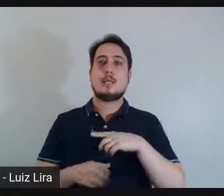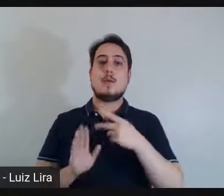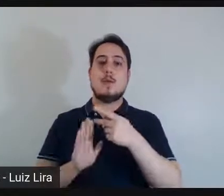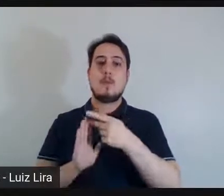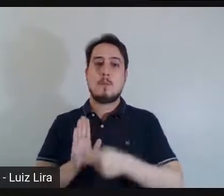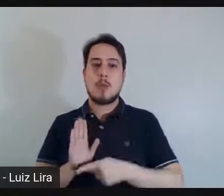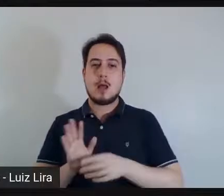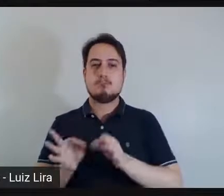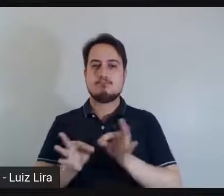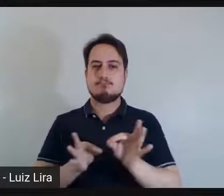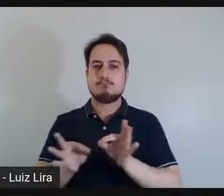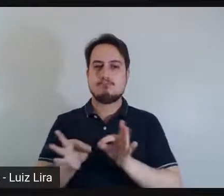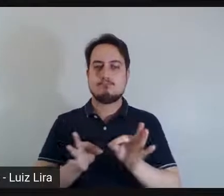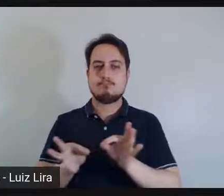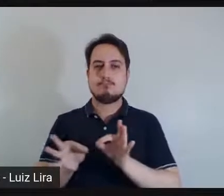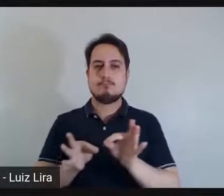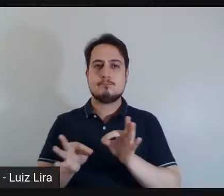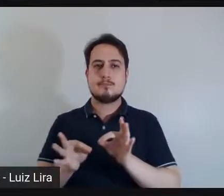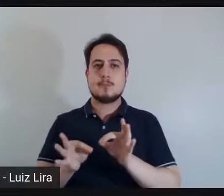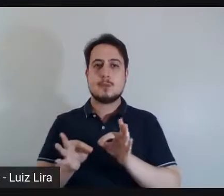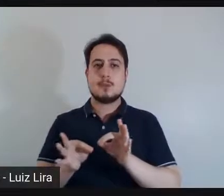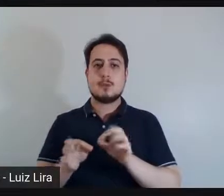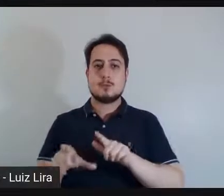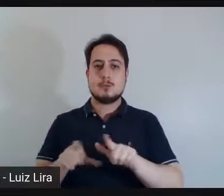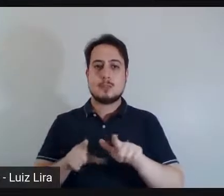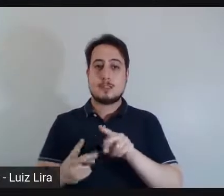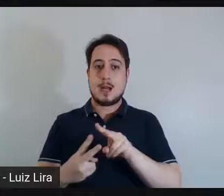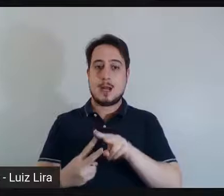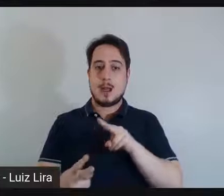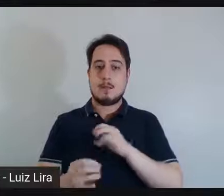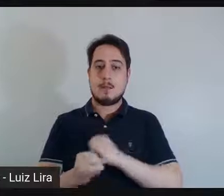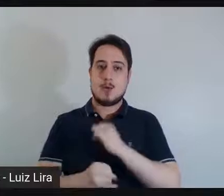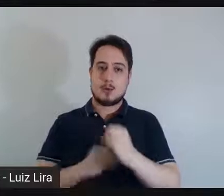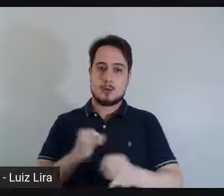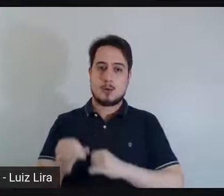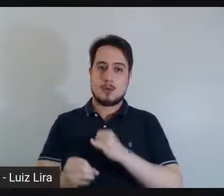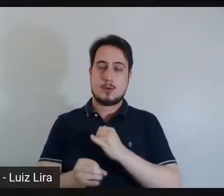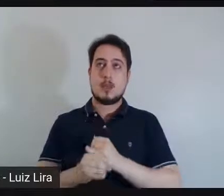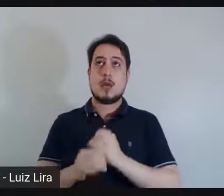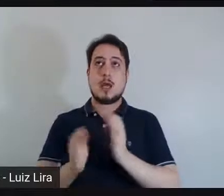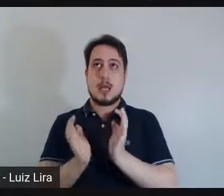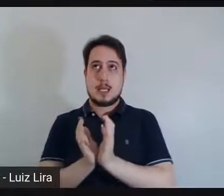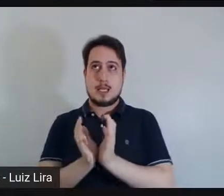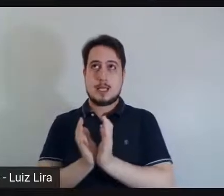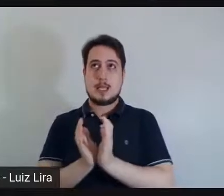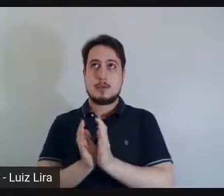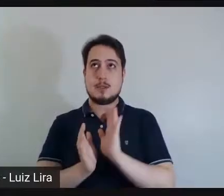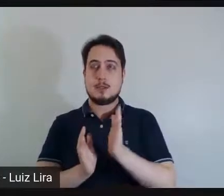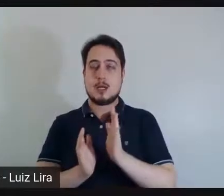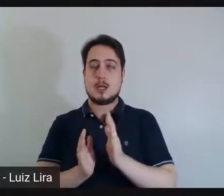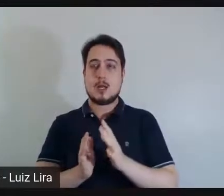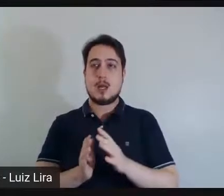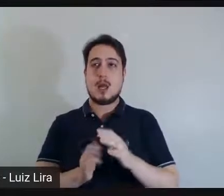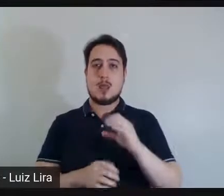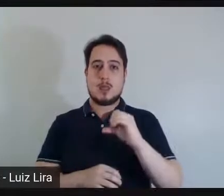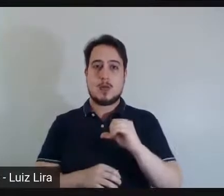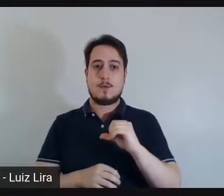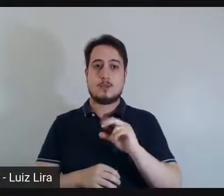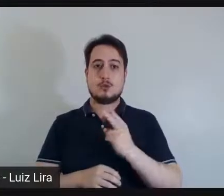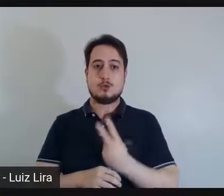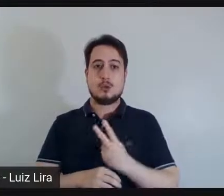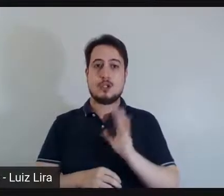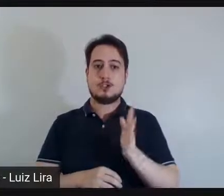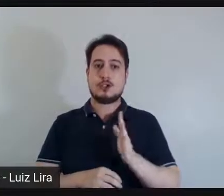de trabalho remotamente. A minha equipe, nós somos em 9, 2 já estão. Então, esse plano